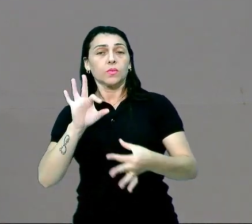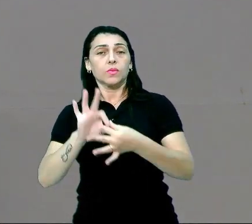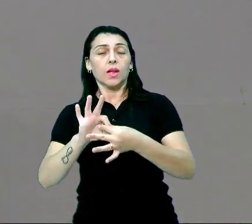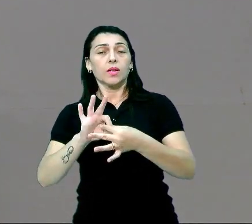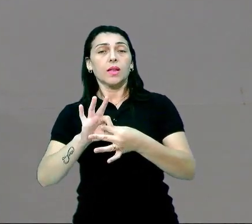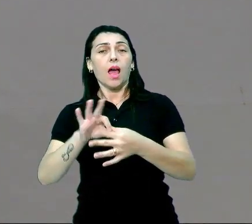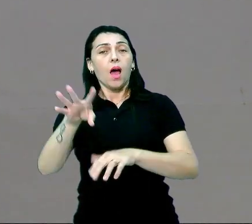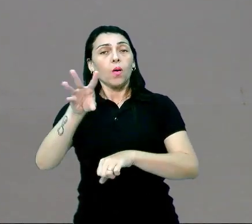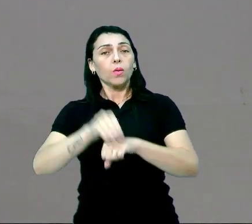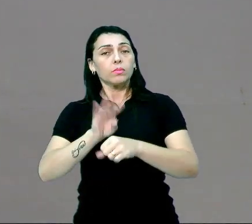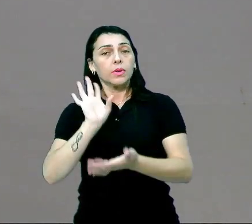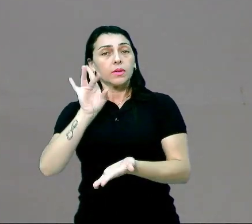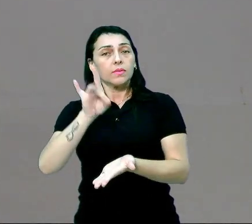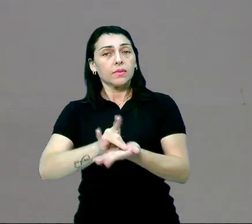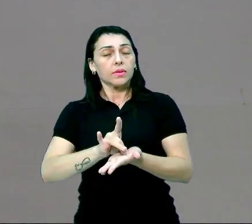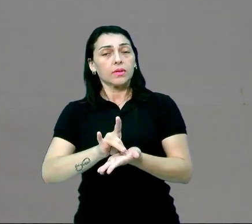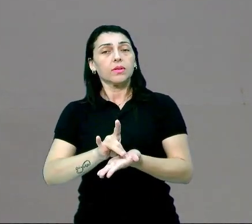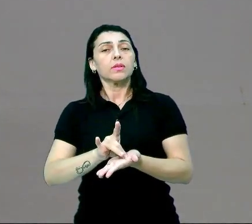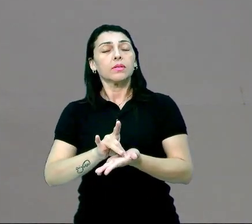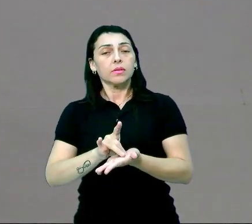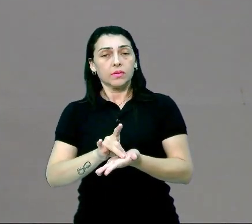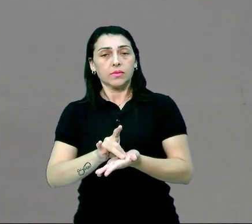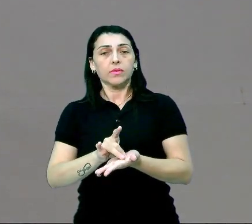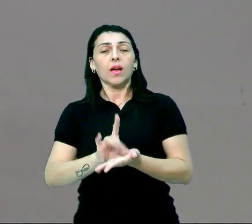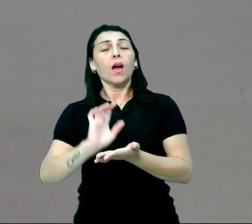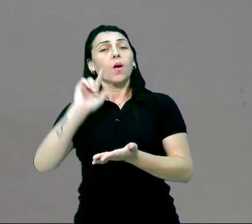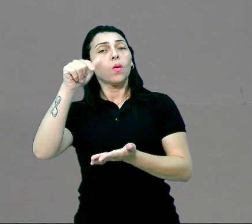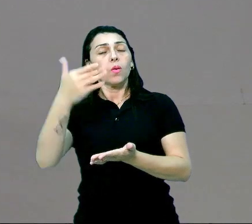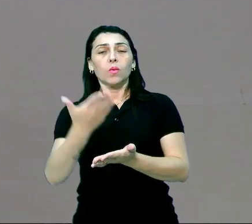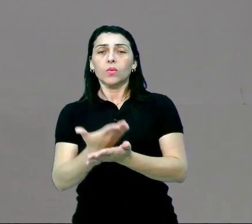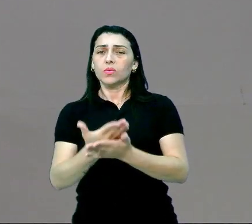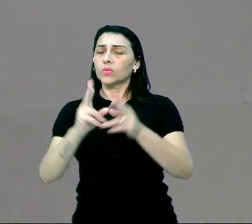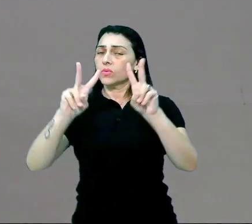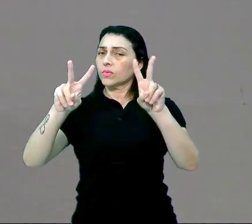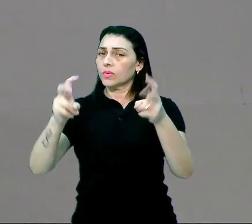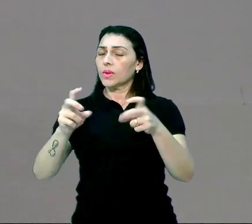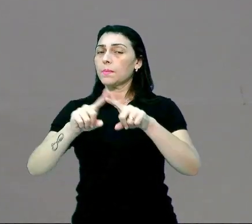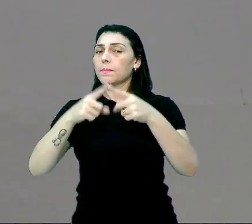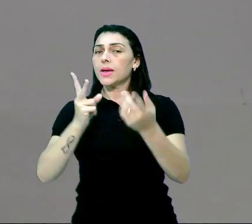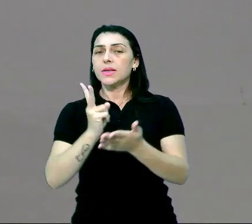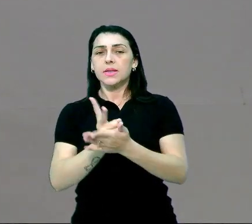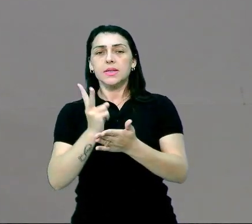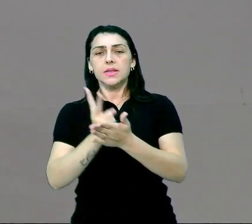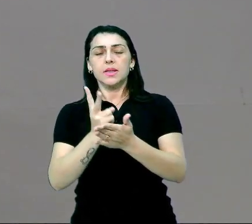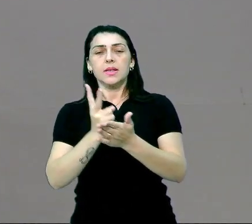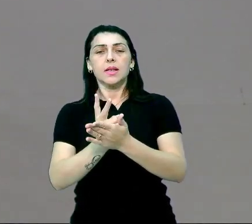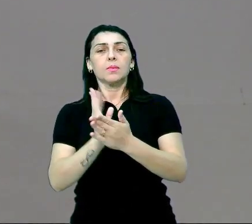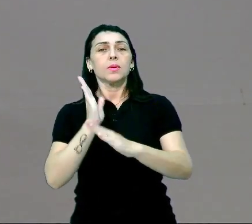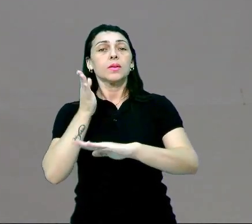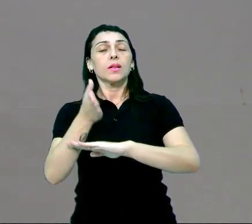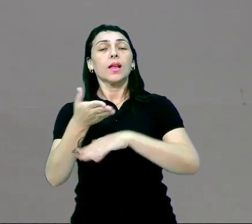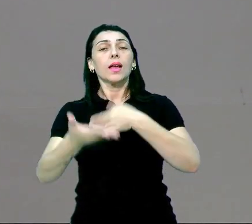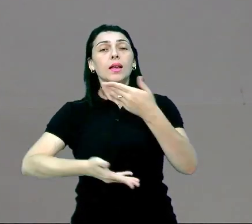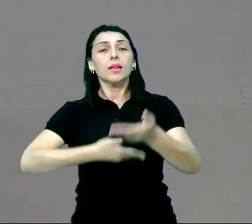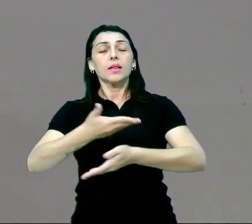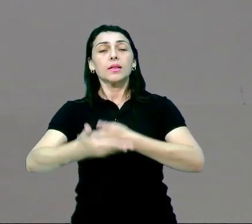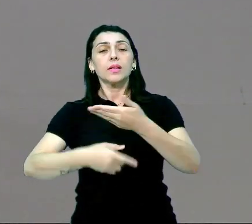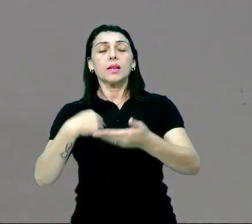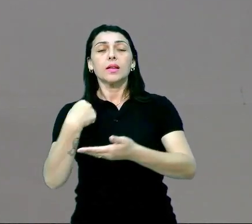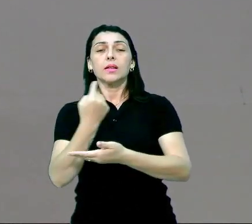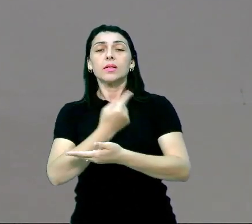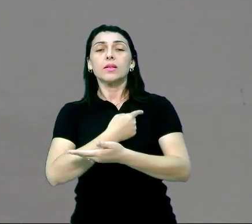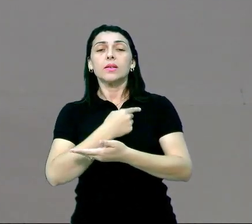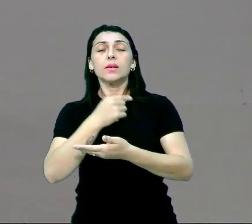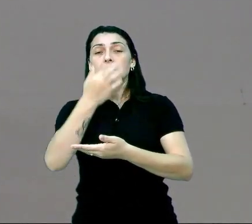ao conhecimento e à verdade. Então, vai ser outro assunto, mas sempre diretamente relacionado à